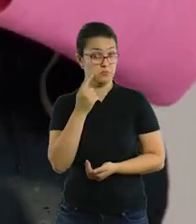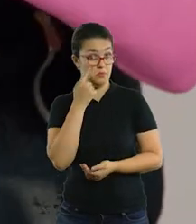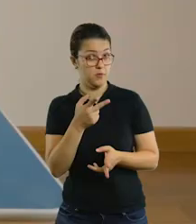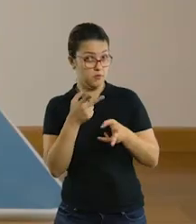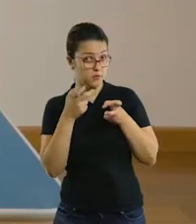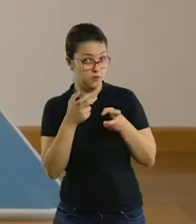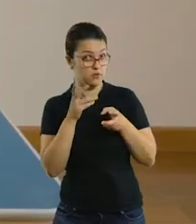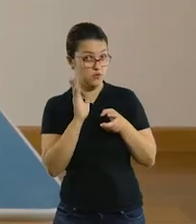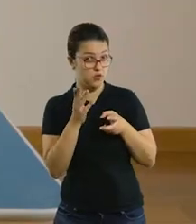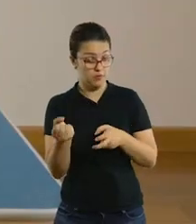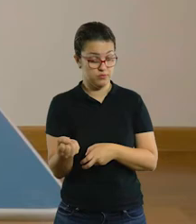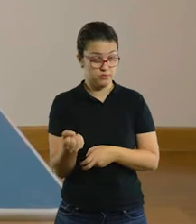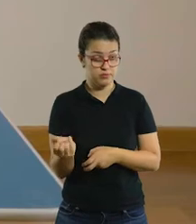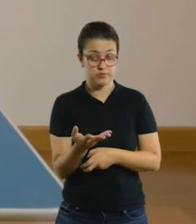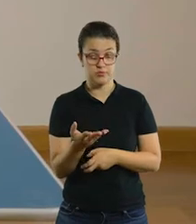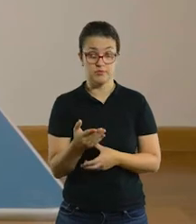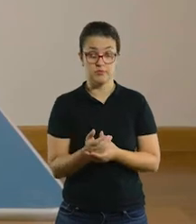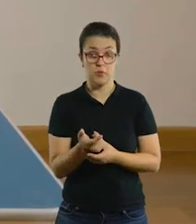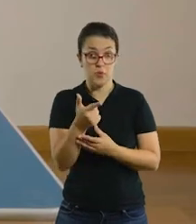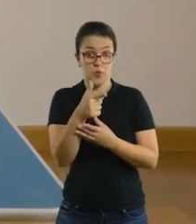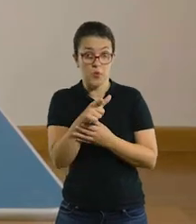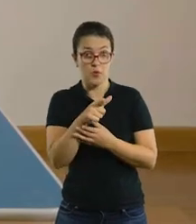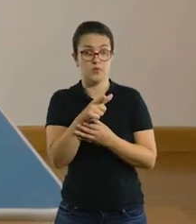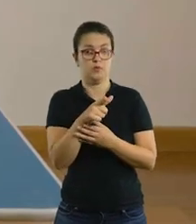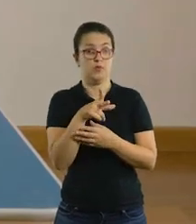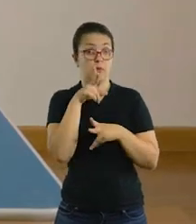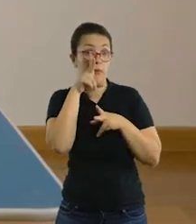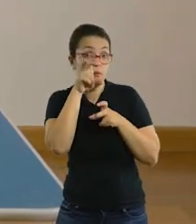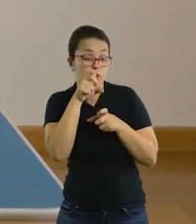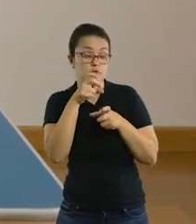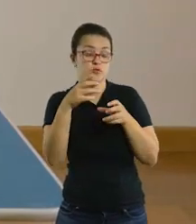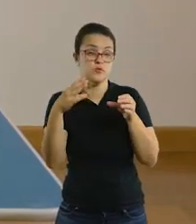Tá vendo? Olha, já formou um cubinho e esse é pra reforçar.